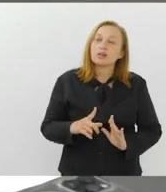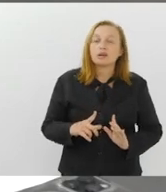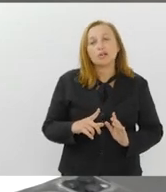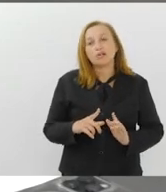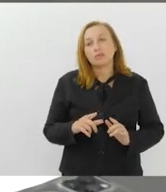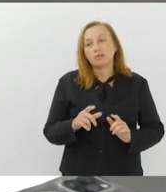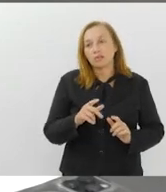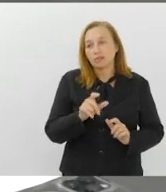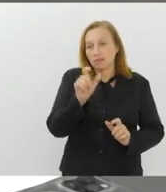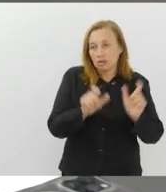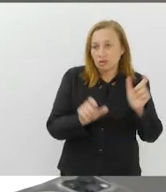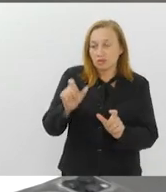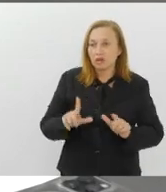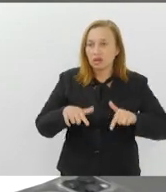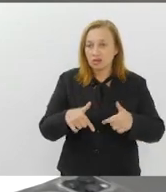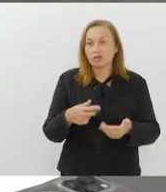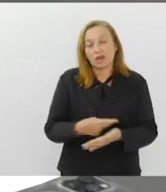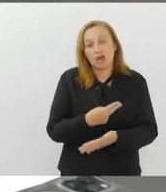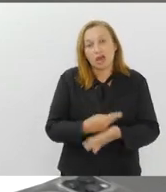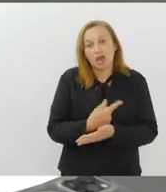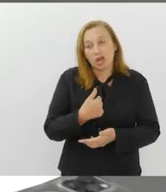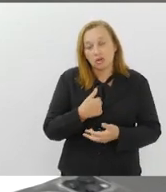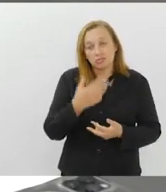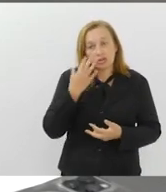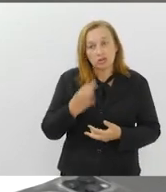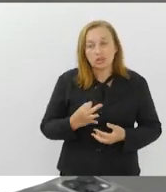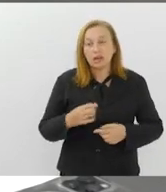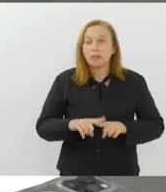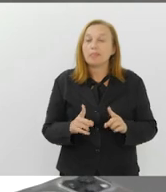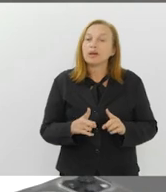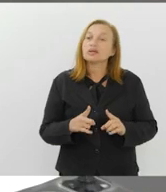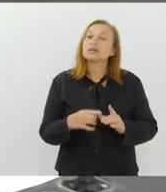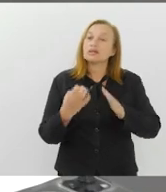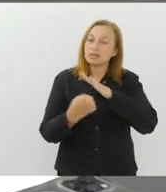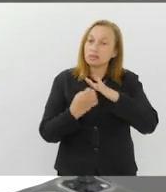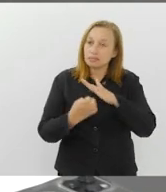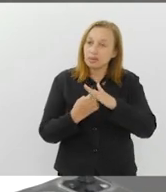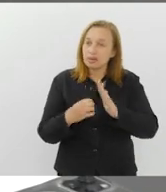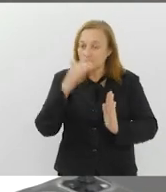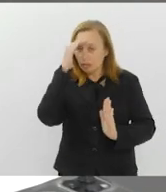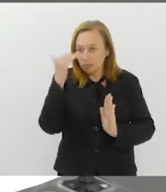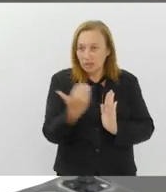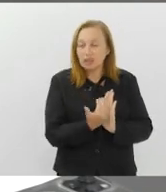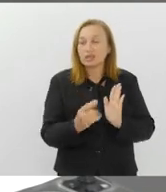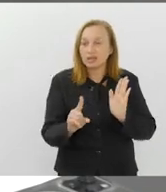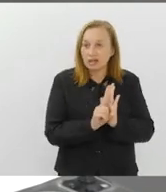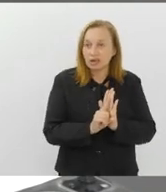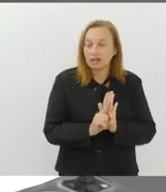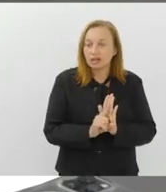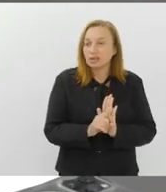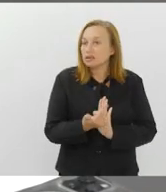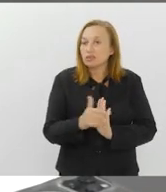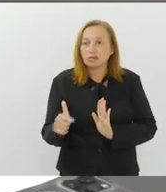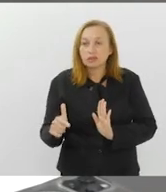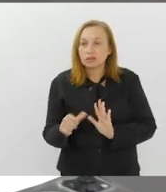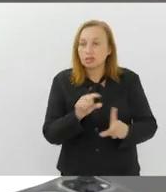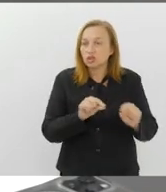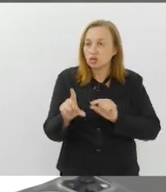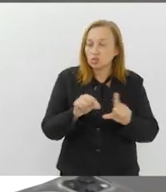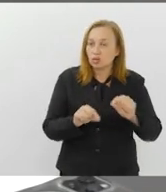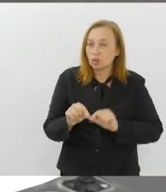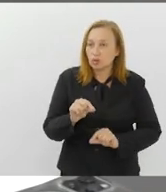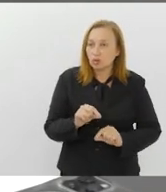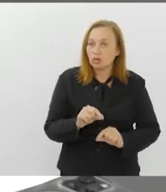eu não posso responder a respeito. As operadoras que eu represento cumprem a lei e cumprem a regulação. Não existe seleção de risco